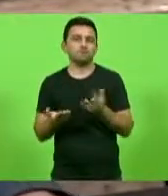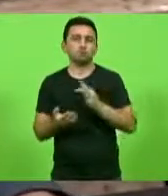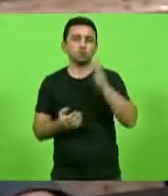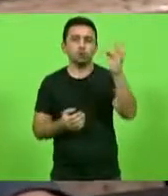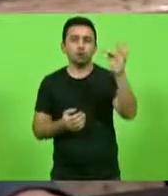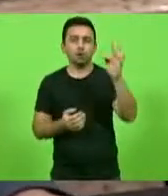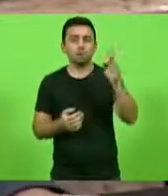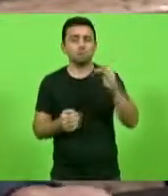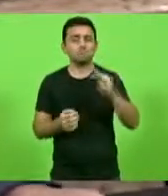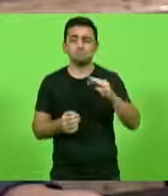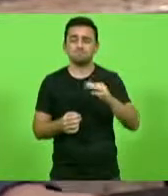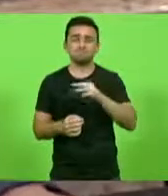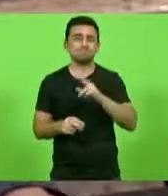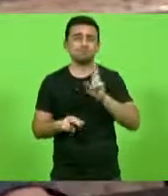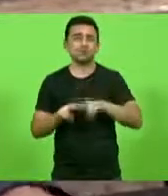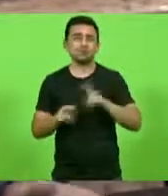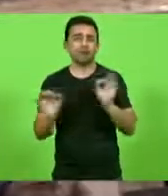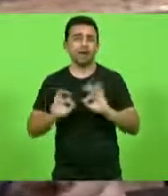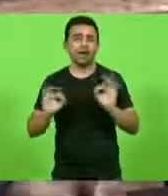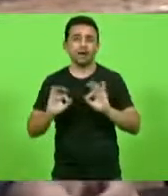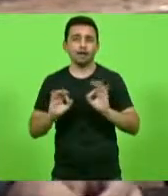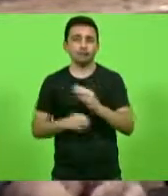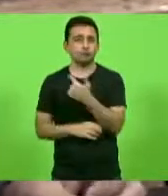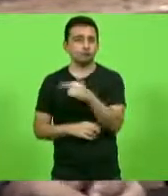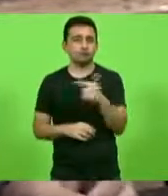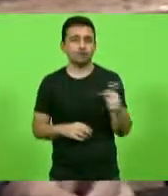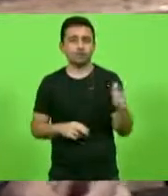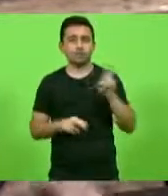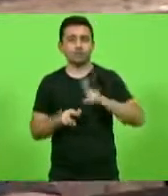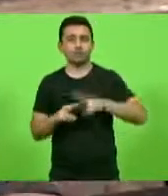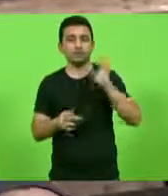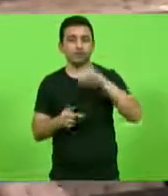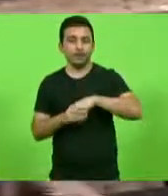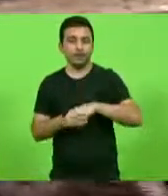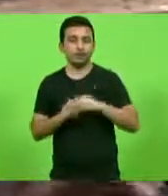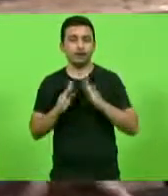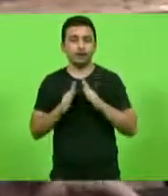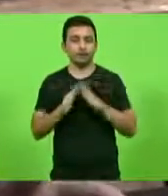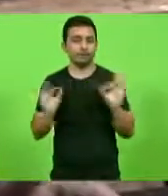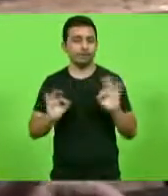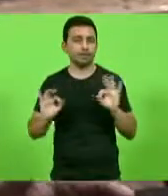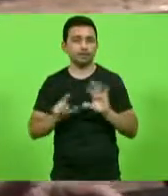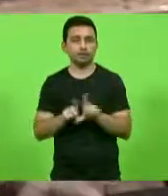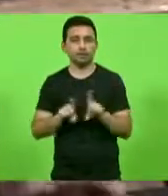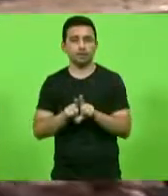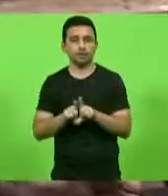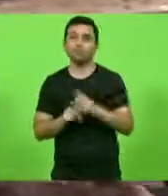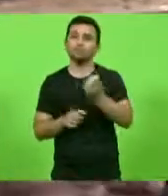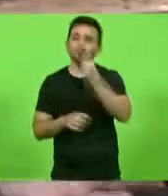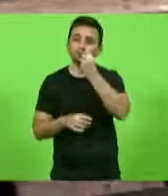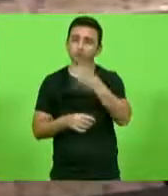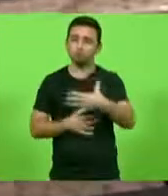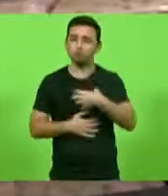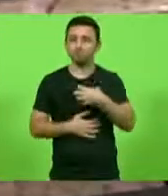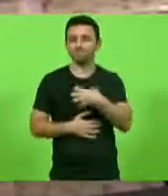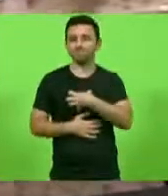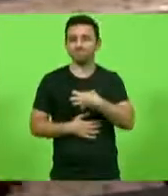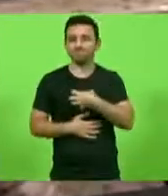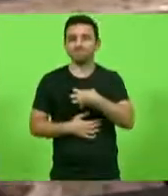em breve, ou que não está em prisão domiciliar, ou usando tornozeleiras. Incrível você ter essa sensação de